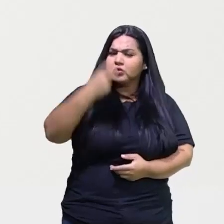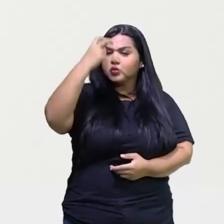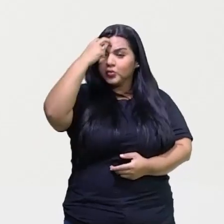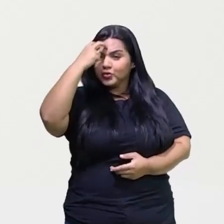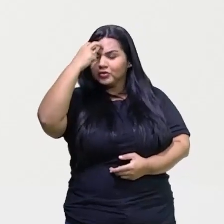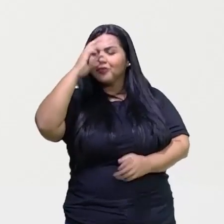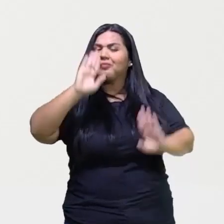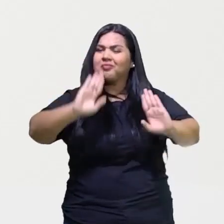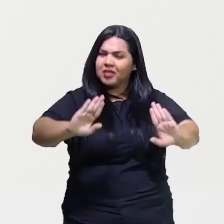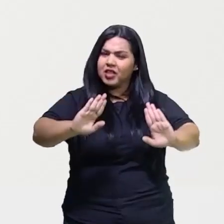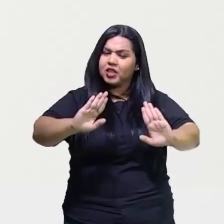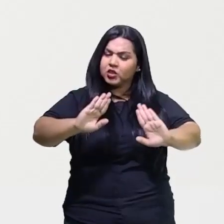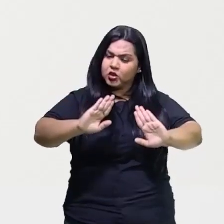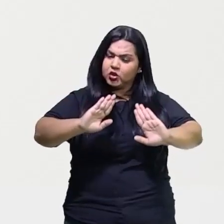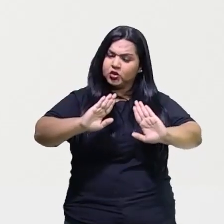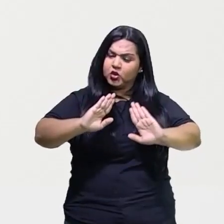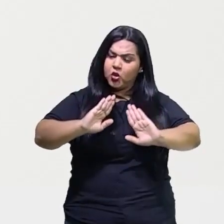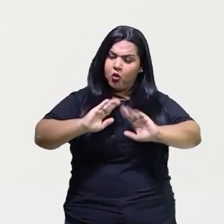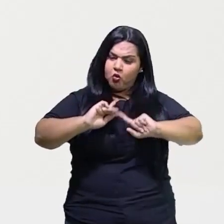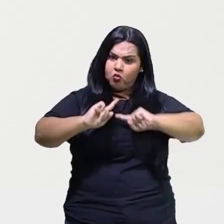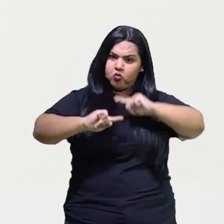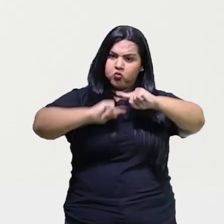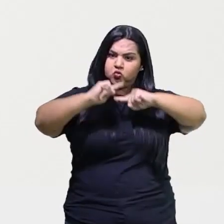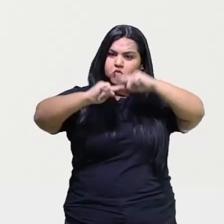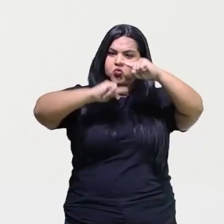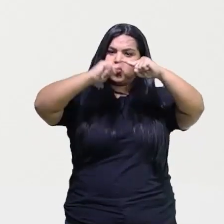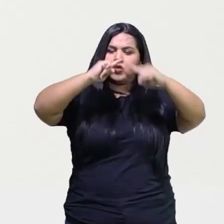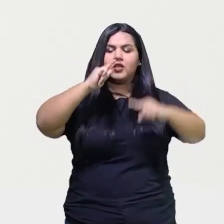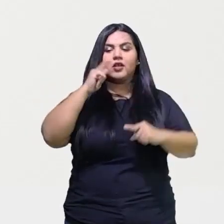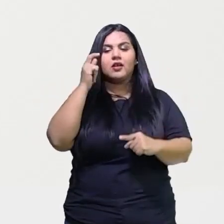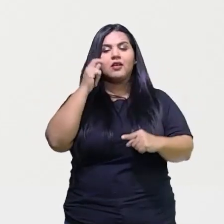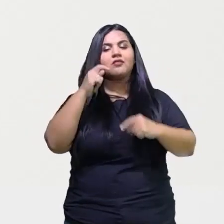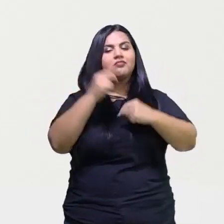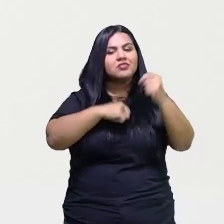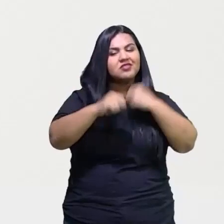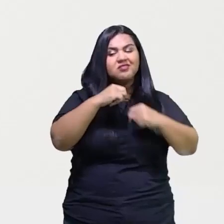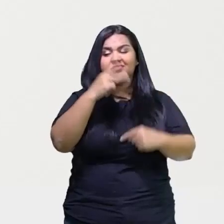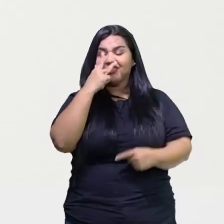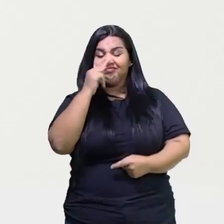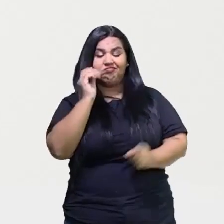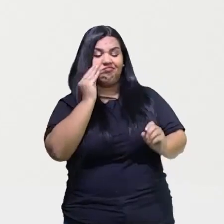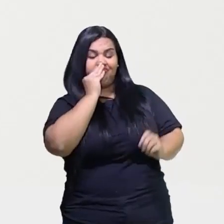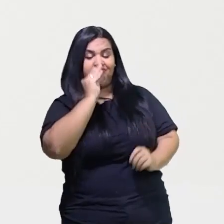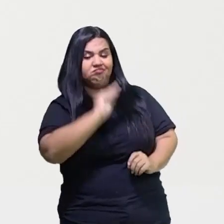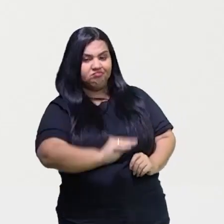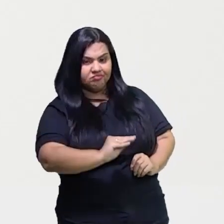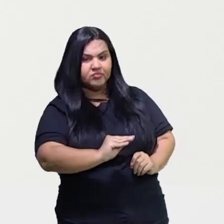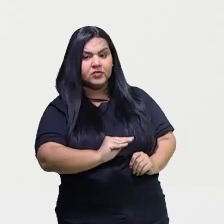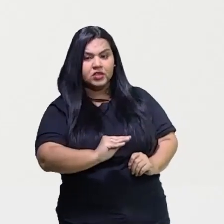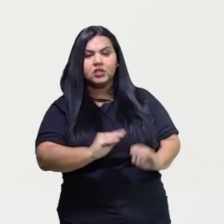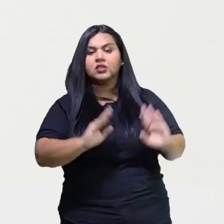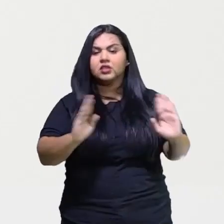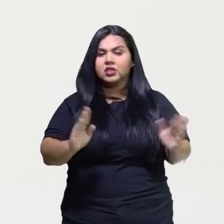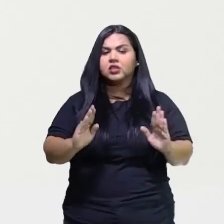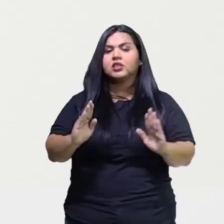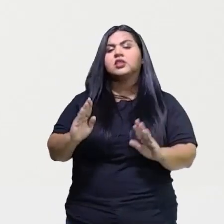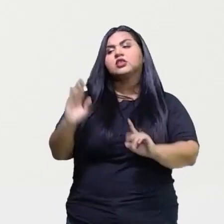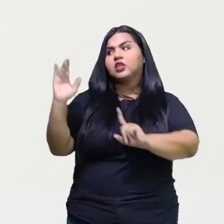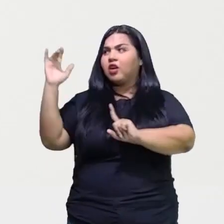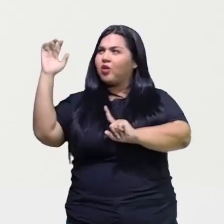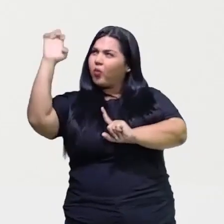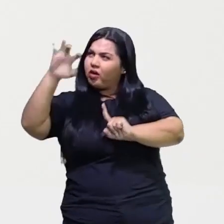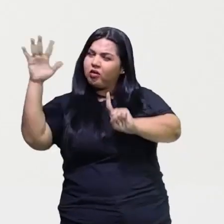que isso, com o crescimento econômico, vai sendo meio que desprezado. Enfim, essa influência europeia